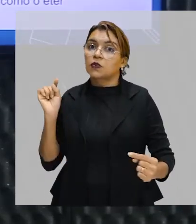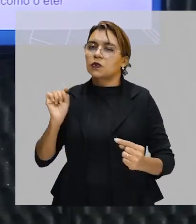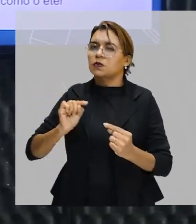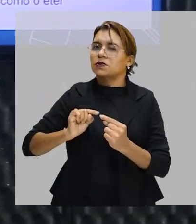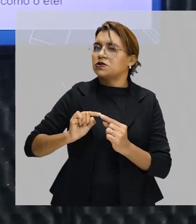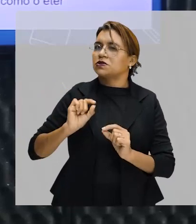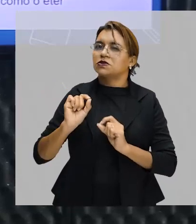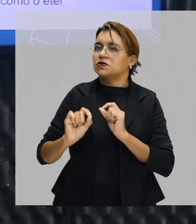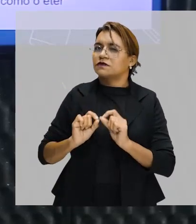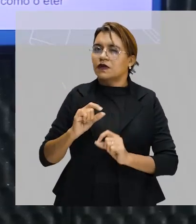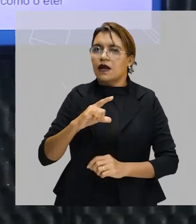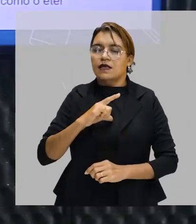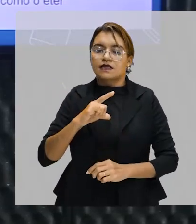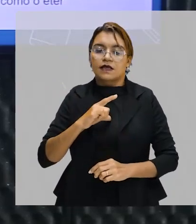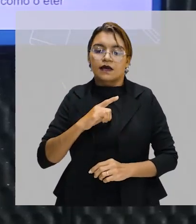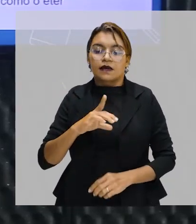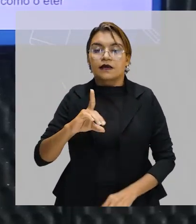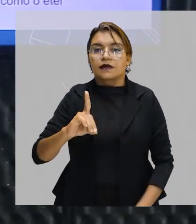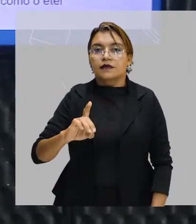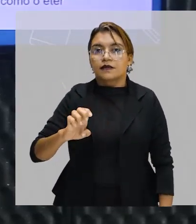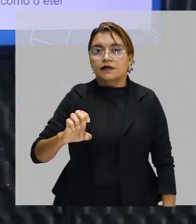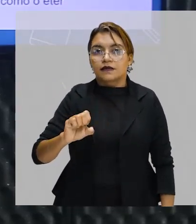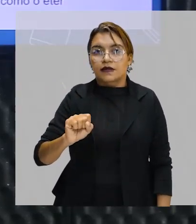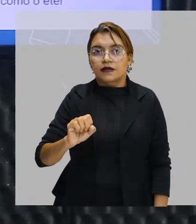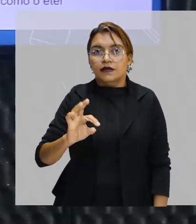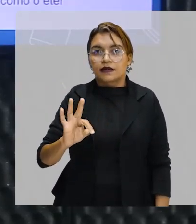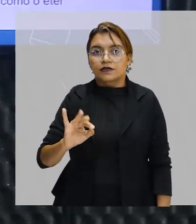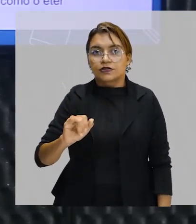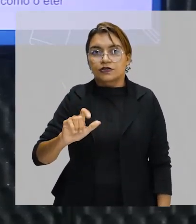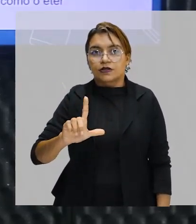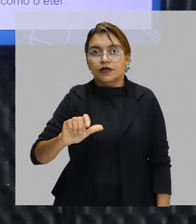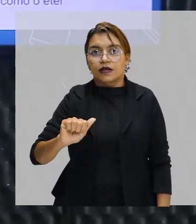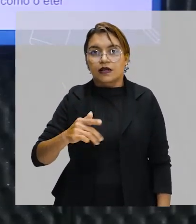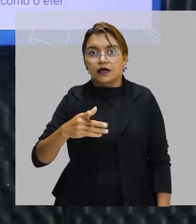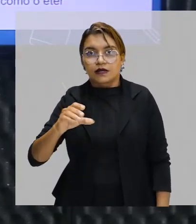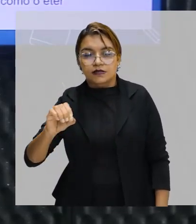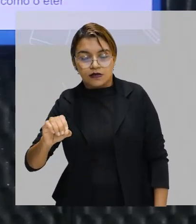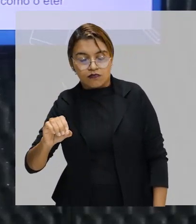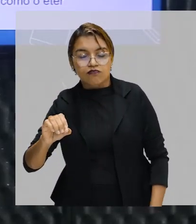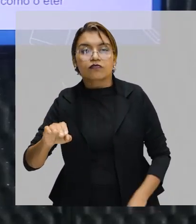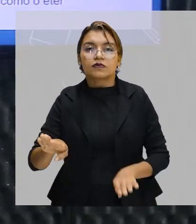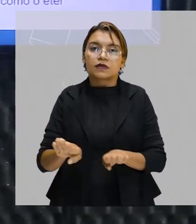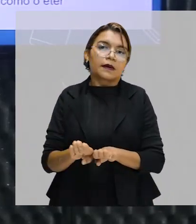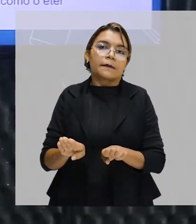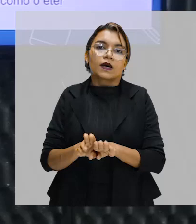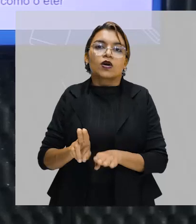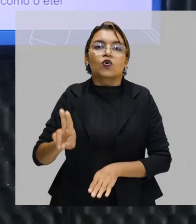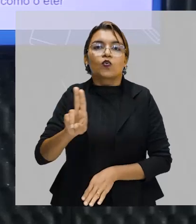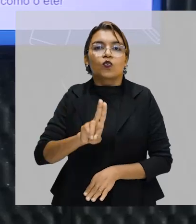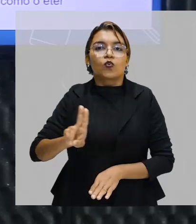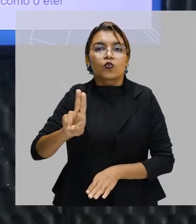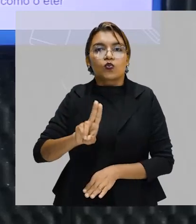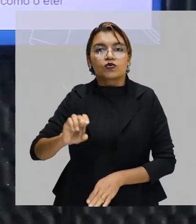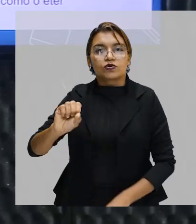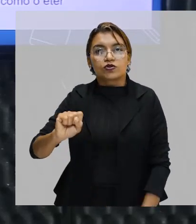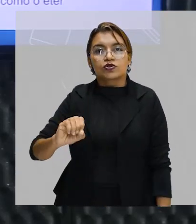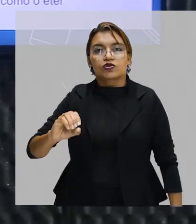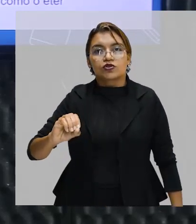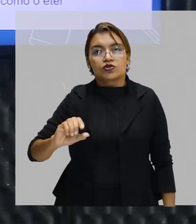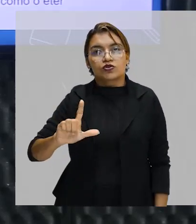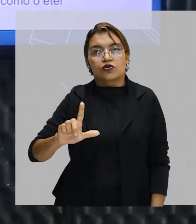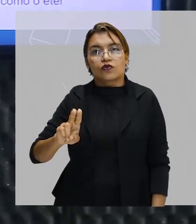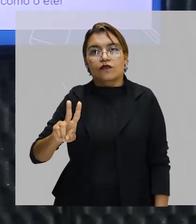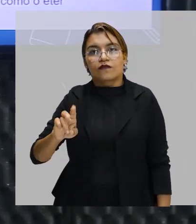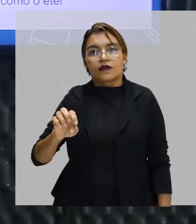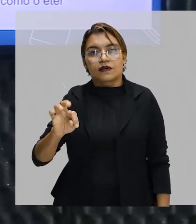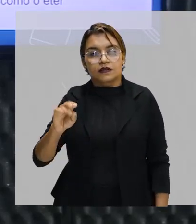finalidade, nós temos a destilação, né, a destilação por arraste de vapor e o uso de solventes orgânicos, como o éter